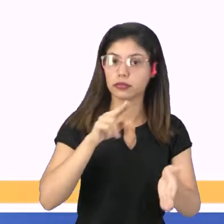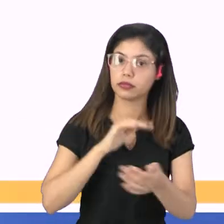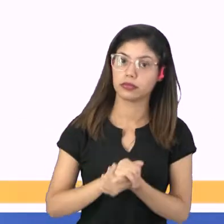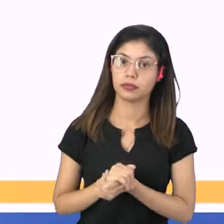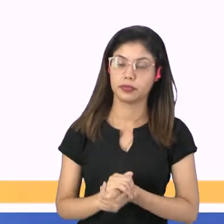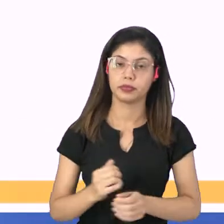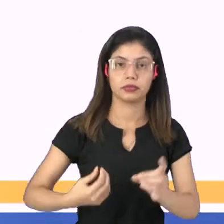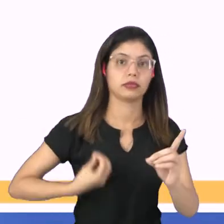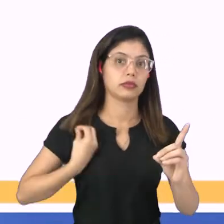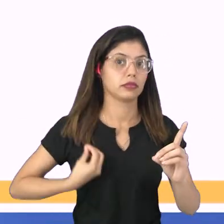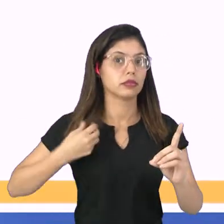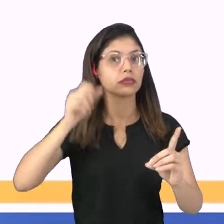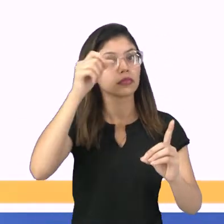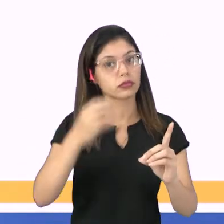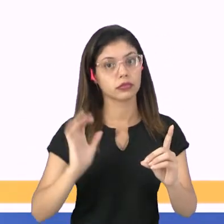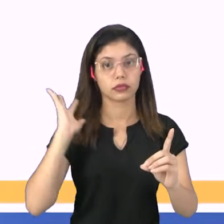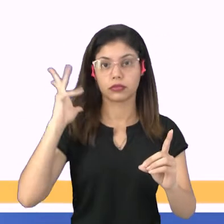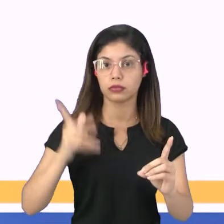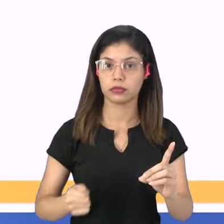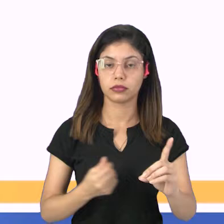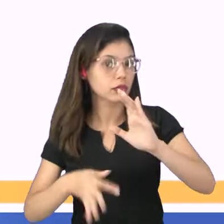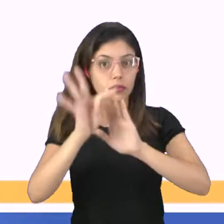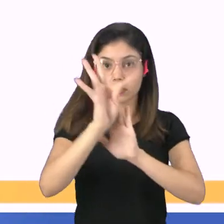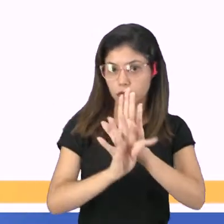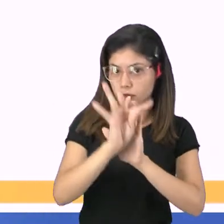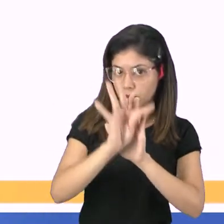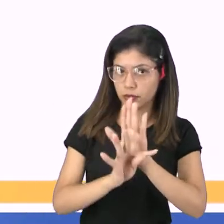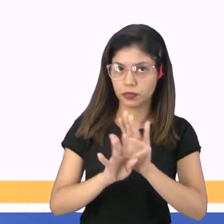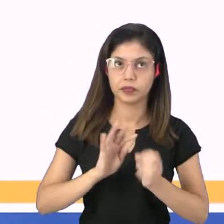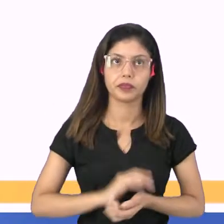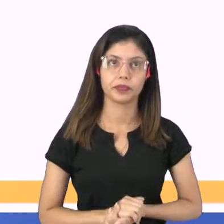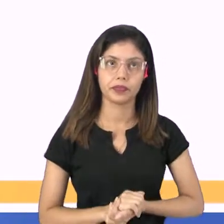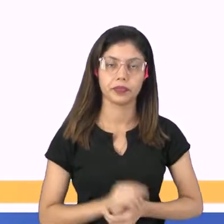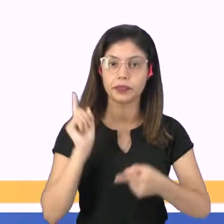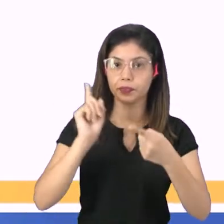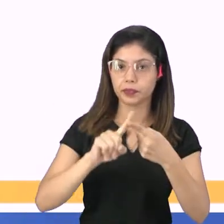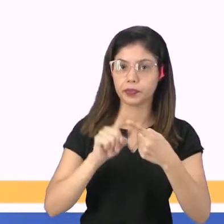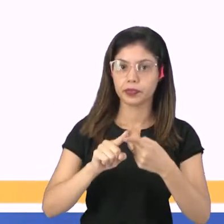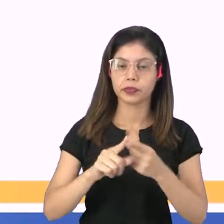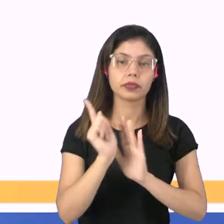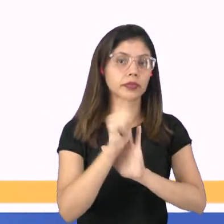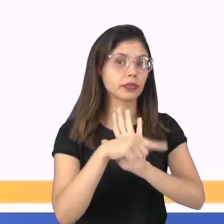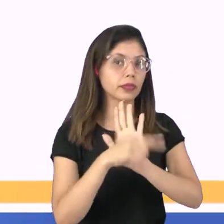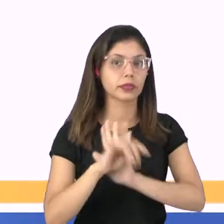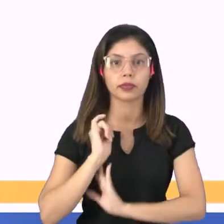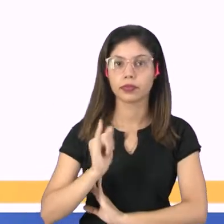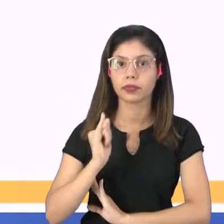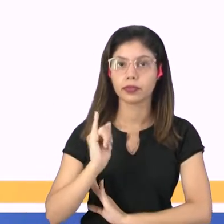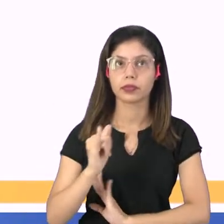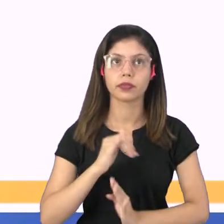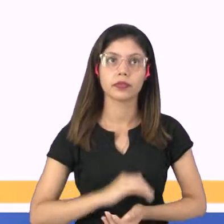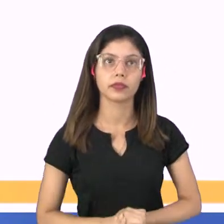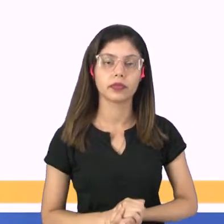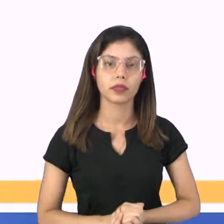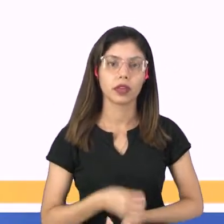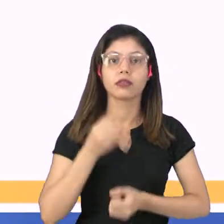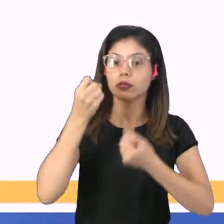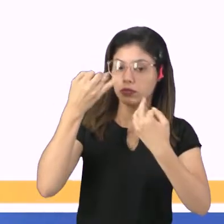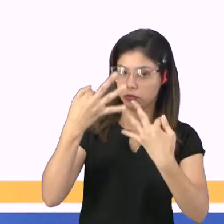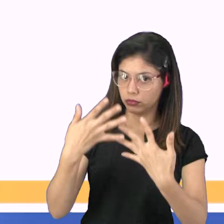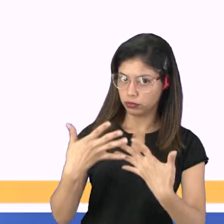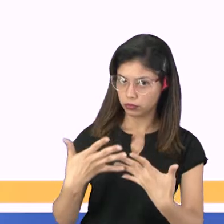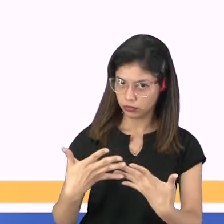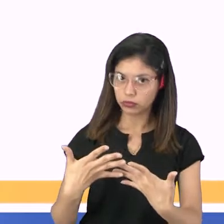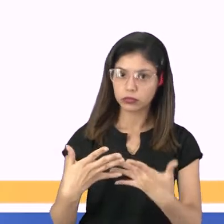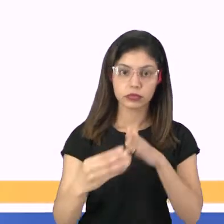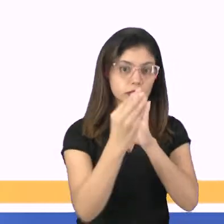Então, essa é a biografia. Vamos para o próximo. Características textuais. Vamos lá. Primeiro, gênero narrativo. Eu